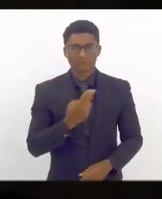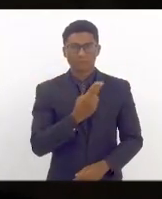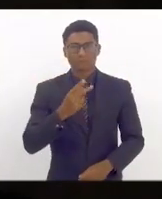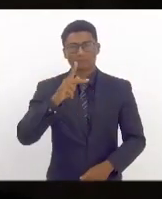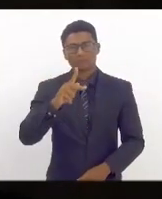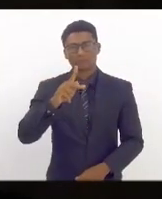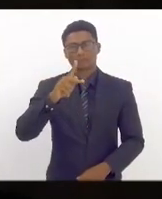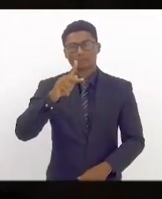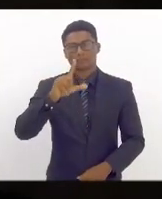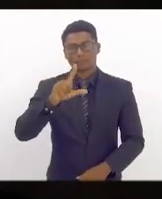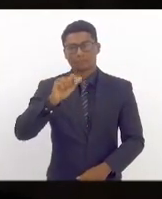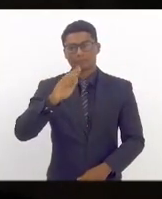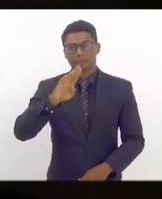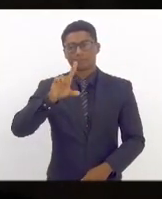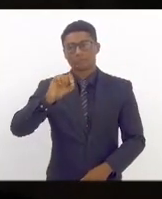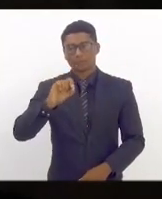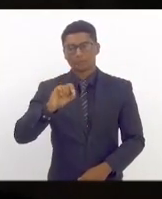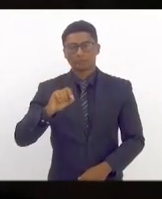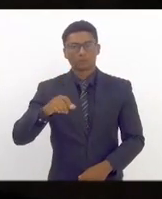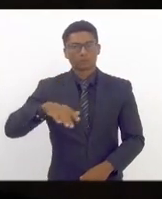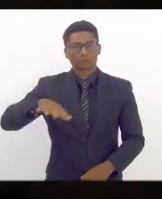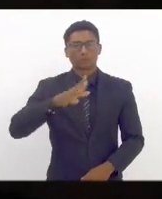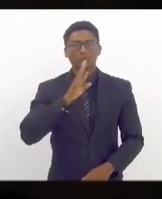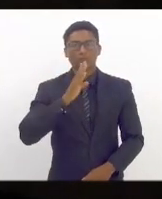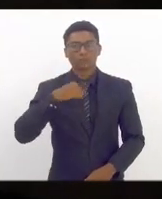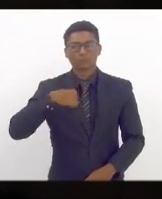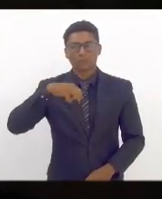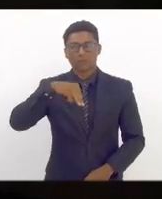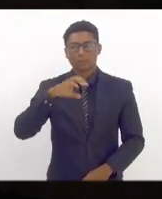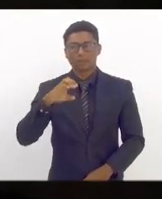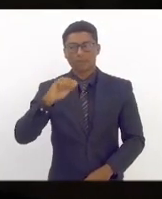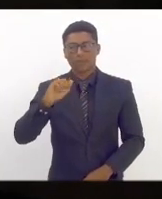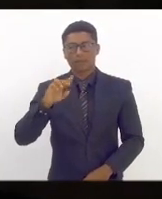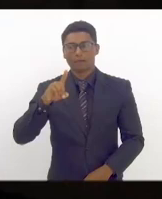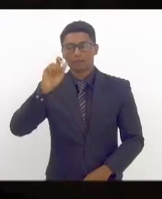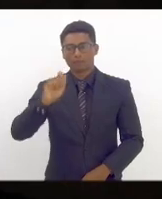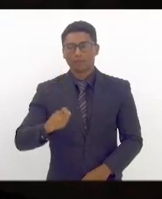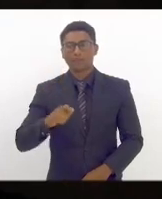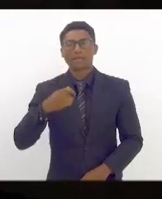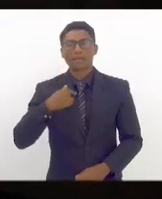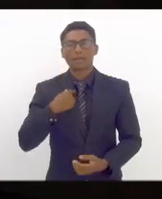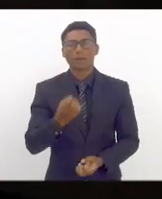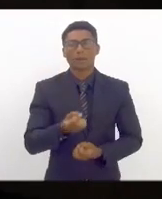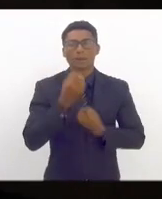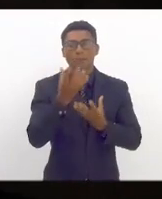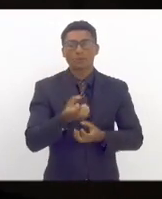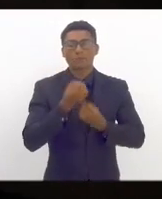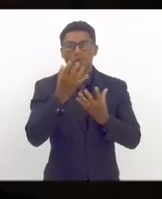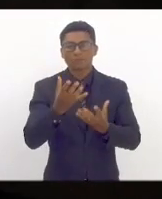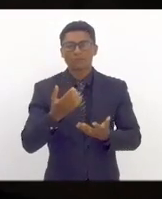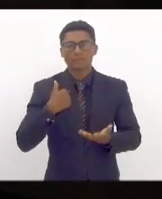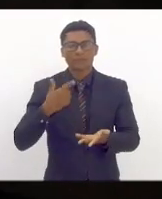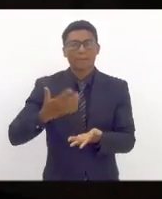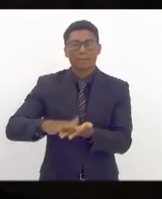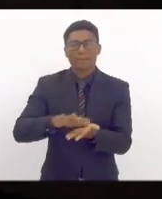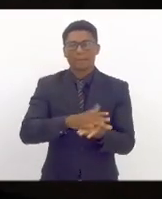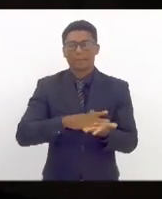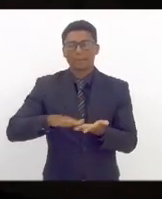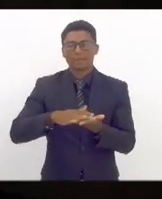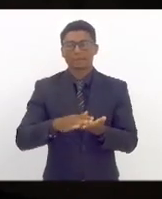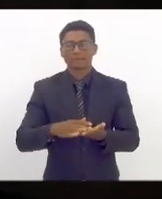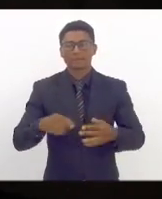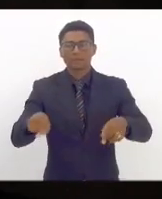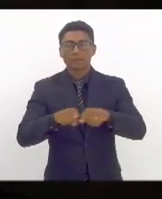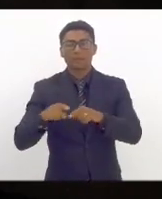Ribeiro vulgarmente conhecido como Mc audais eu sou poeta Mestre de Cerimônia repentista e tagarela sou artista